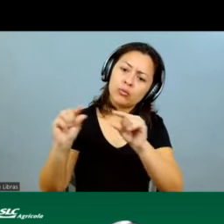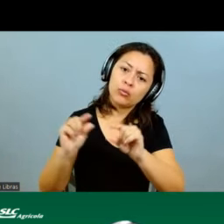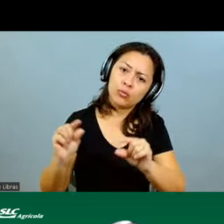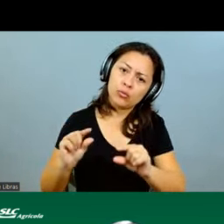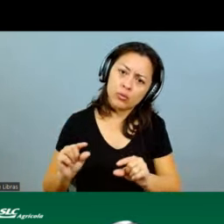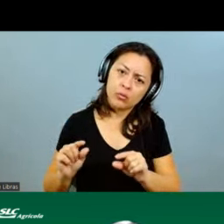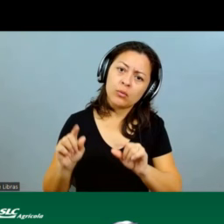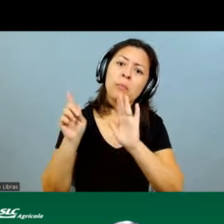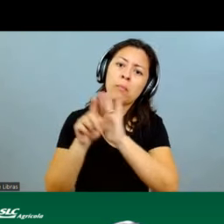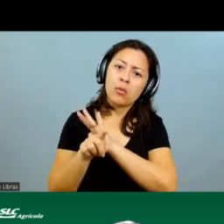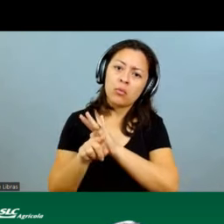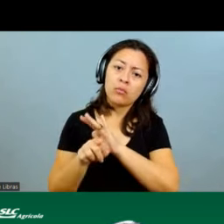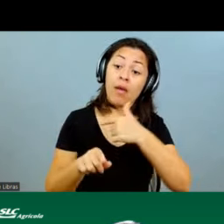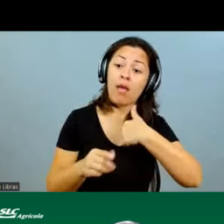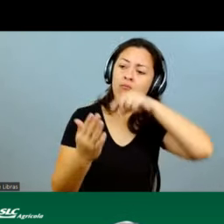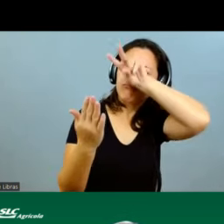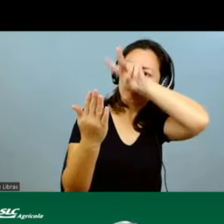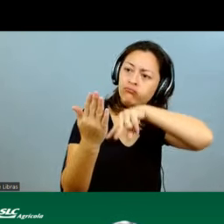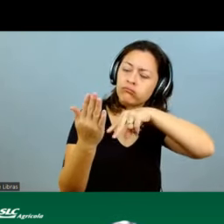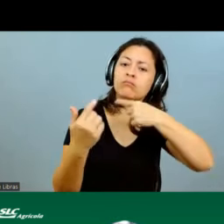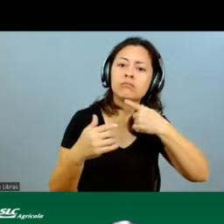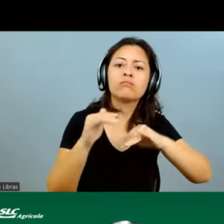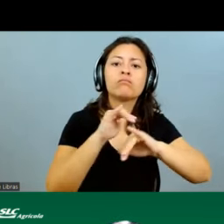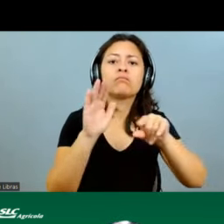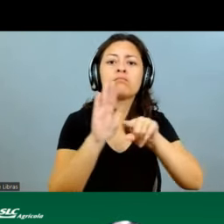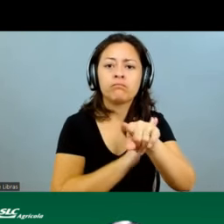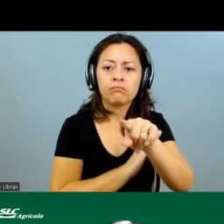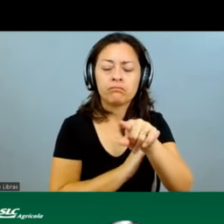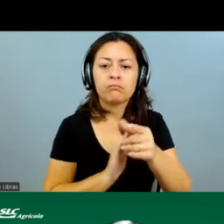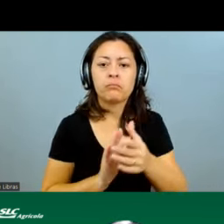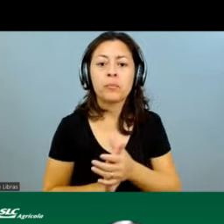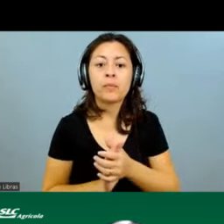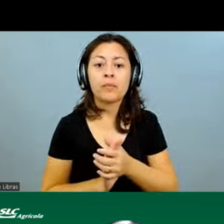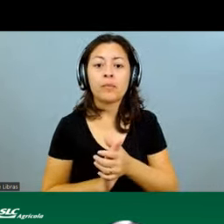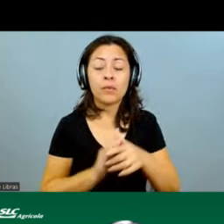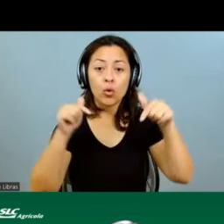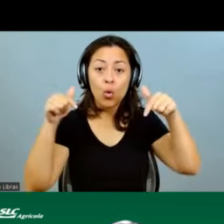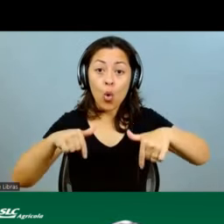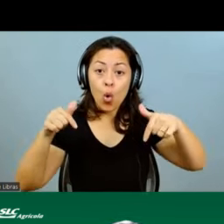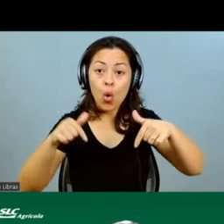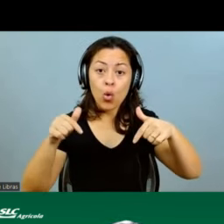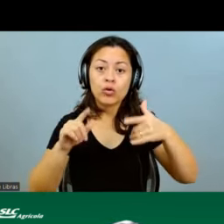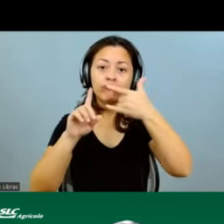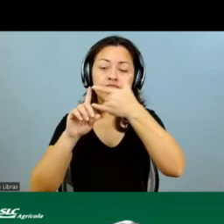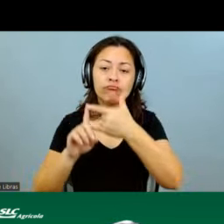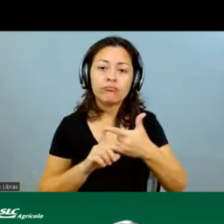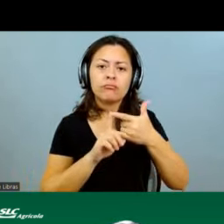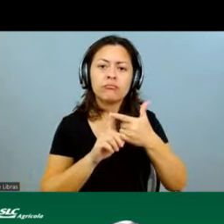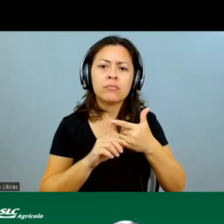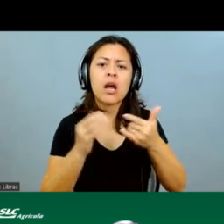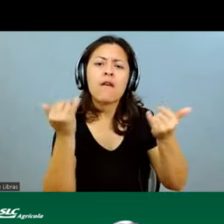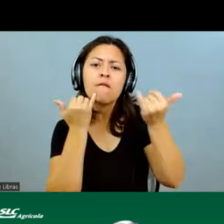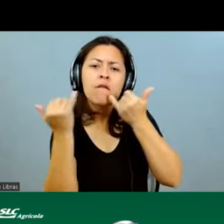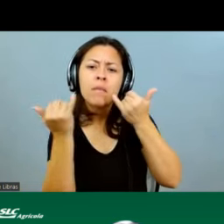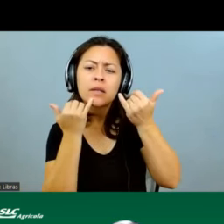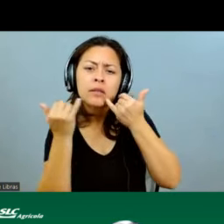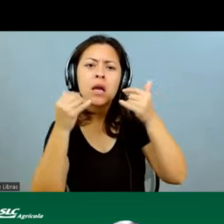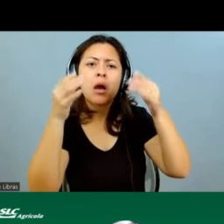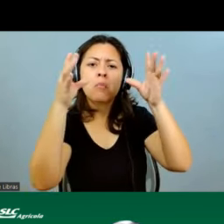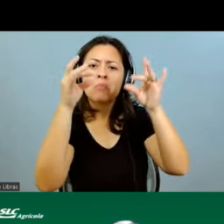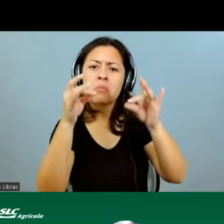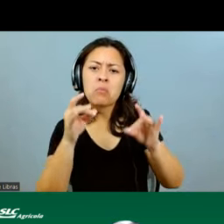voz alta ressaltamos que as informações contidas nessa apresentação e eventuais declarações que possam